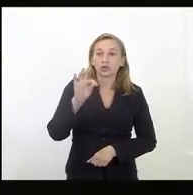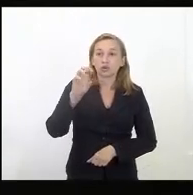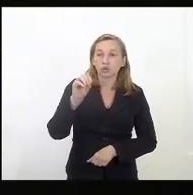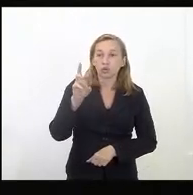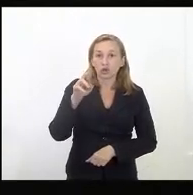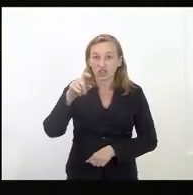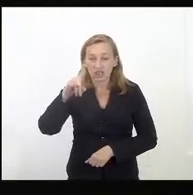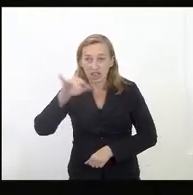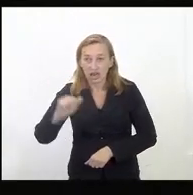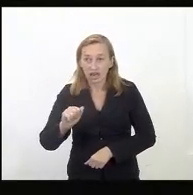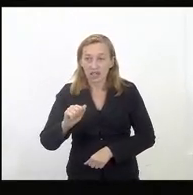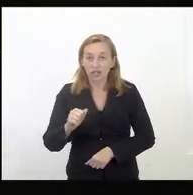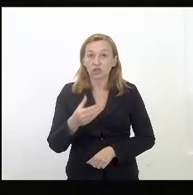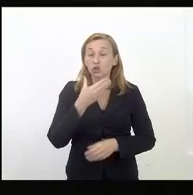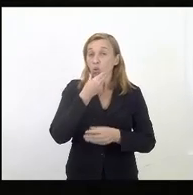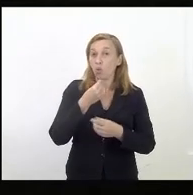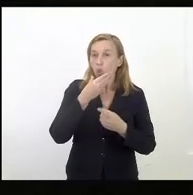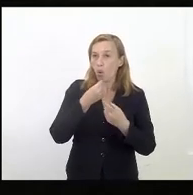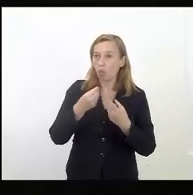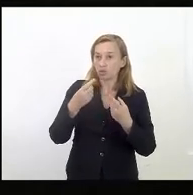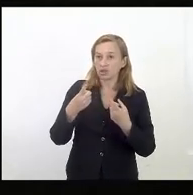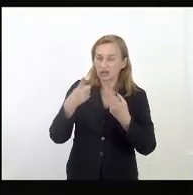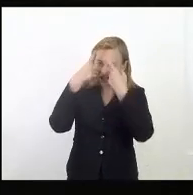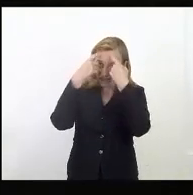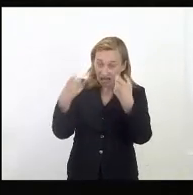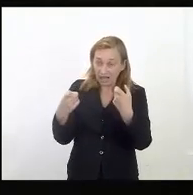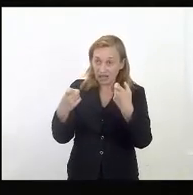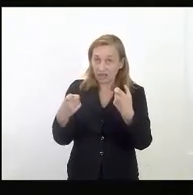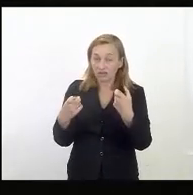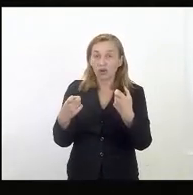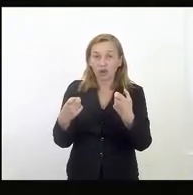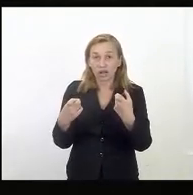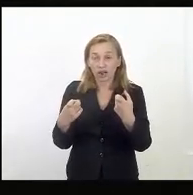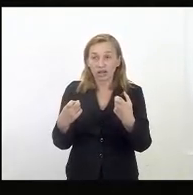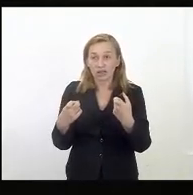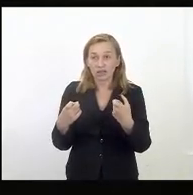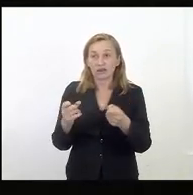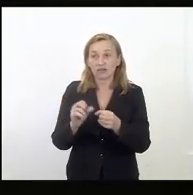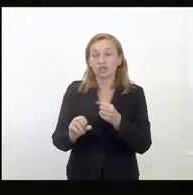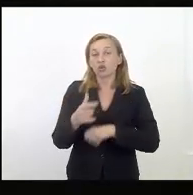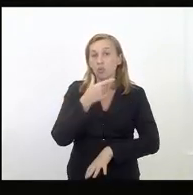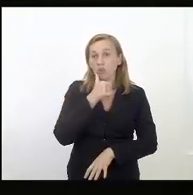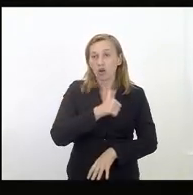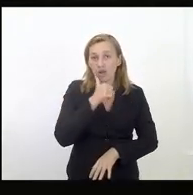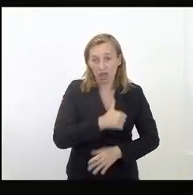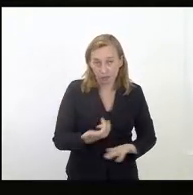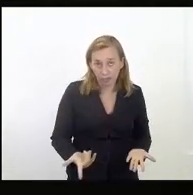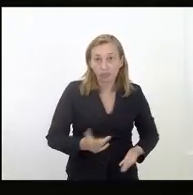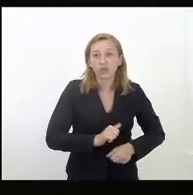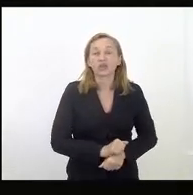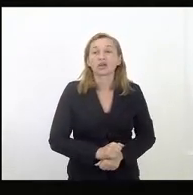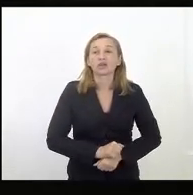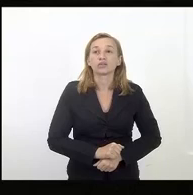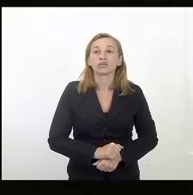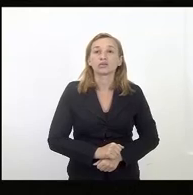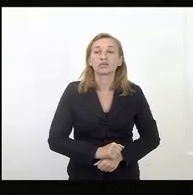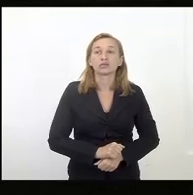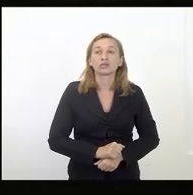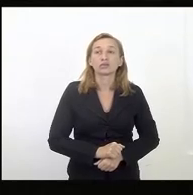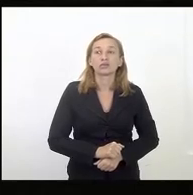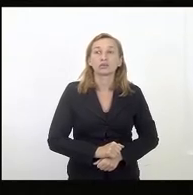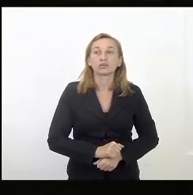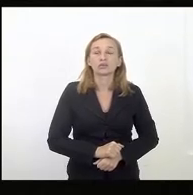que também é um grande avanço uma contribuição desse parlamento é do Parlamento Fluminense